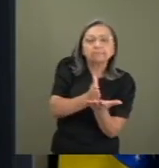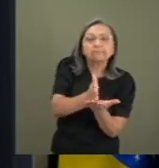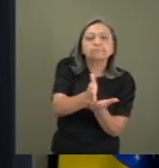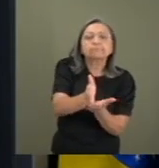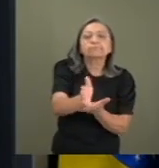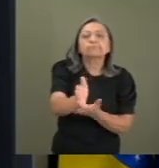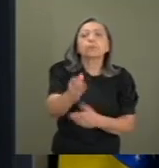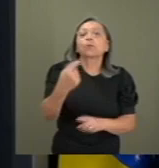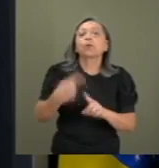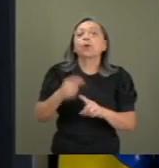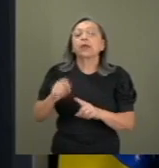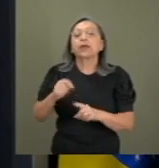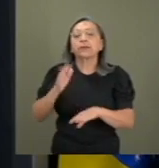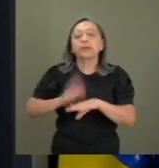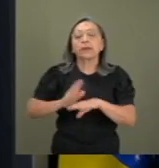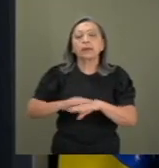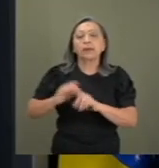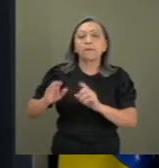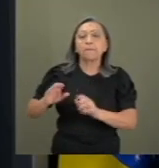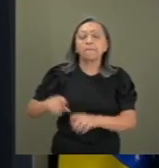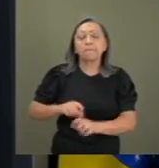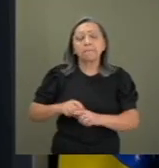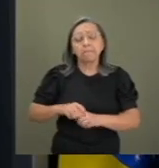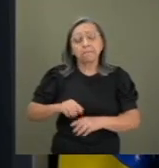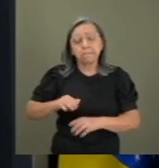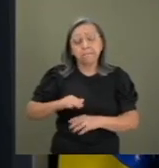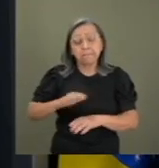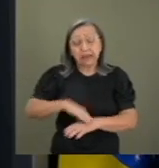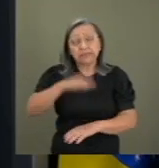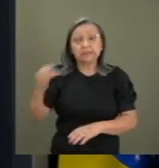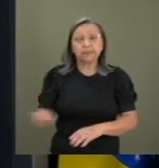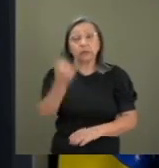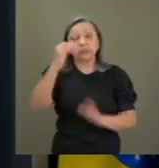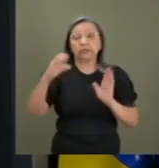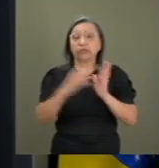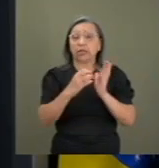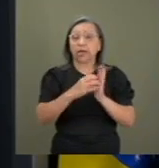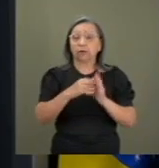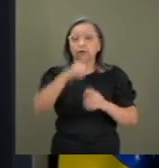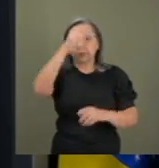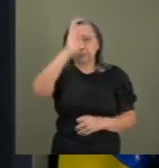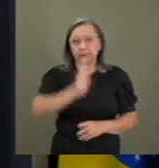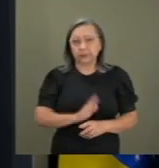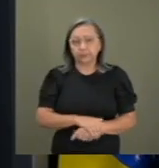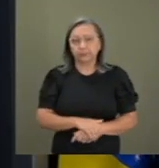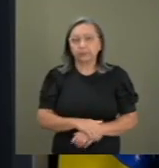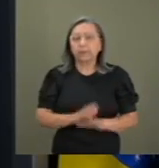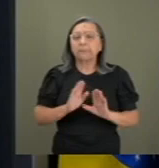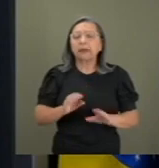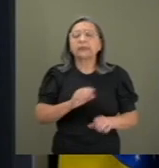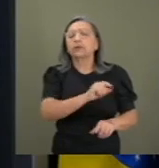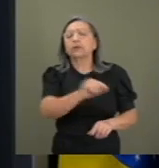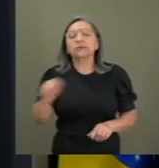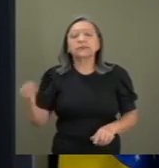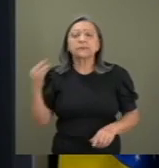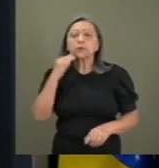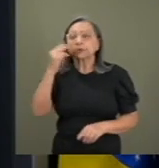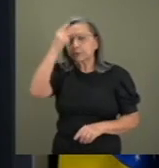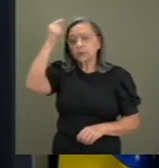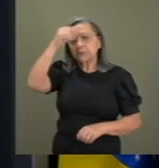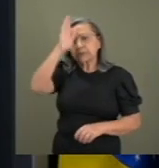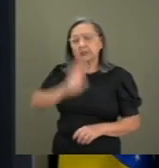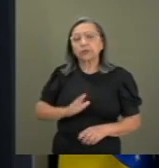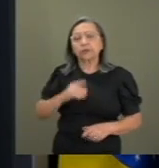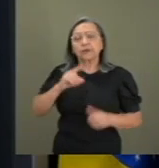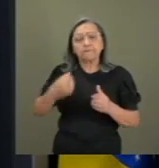quem exerce o maior cargo da República. Mas o que esses milhões de brasileiros que vivem na miséria